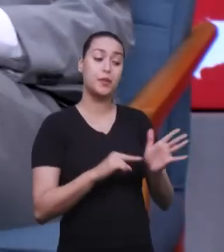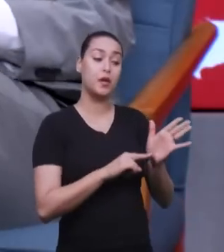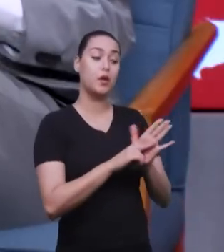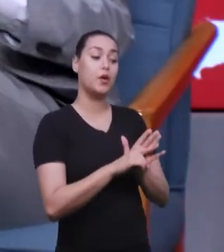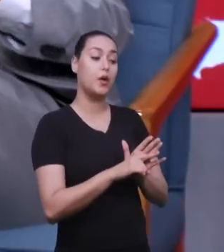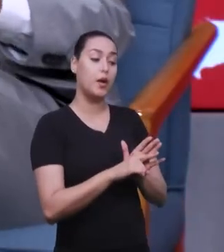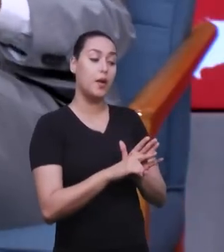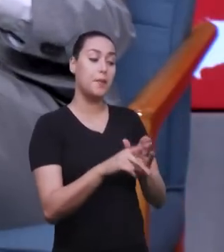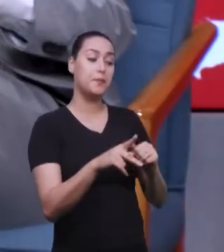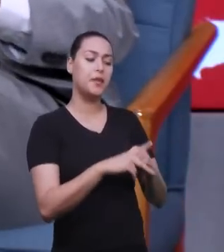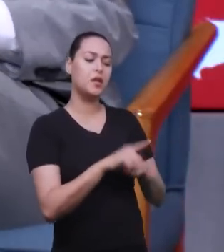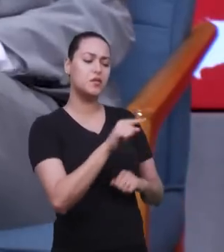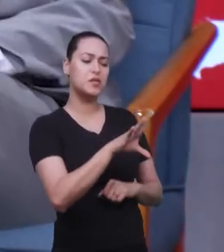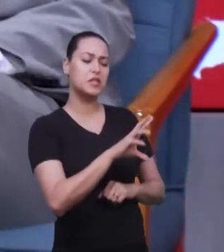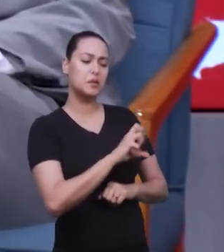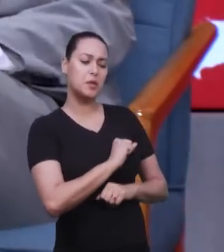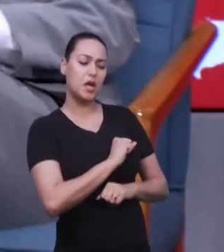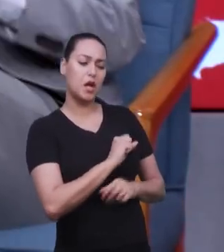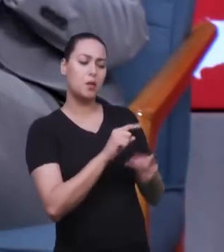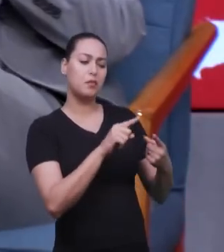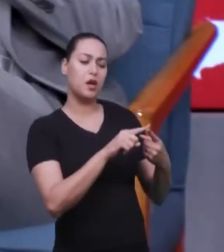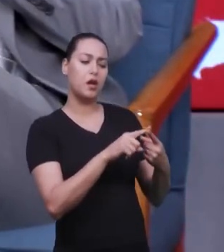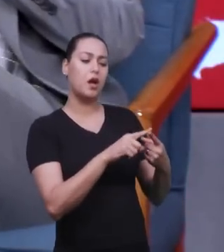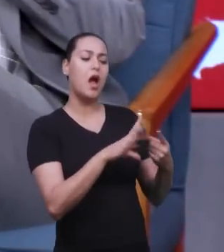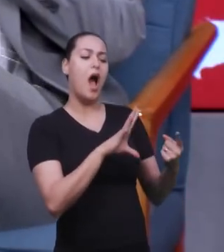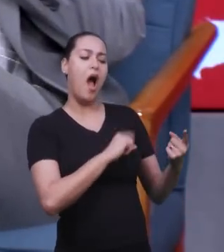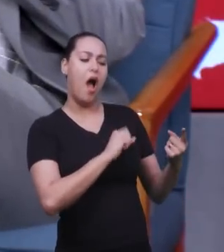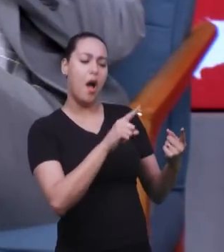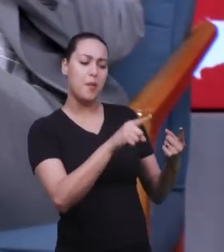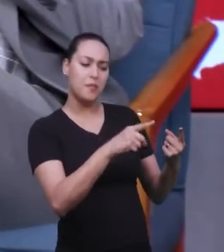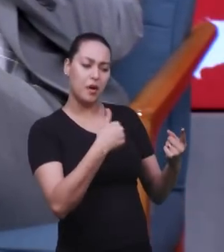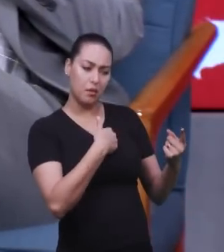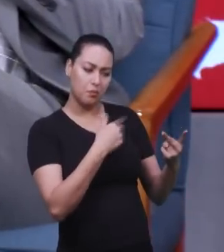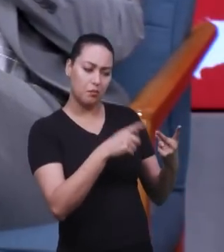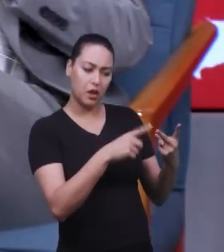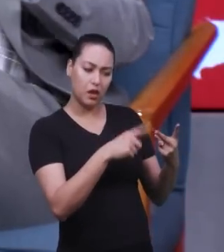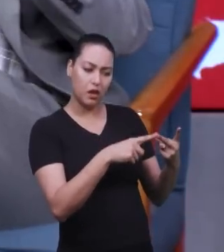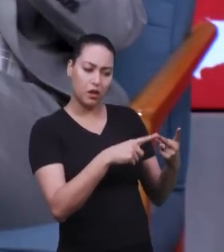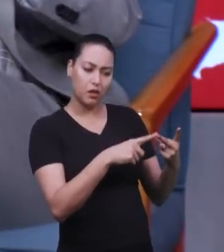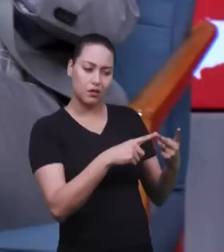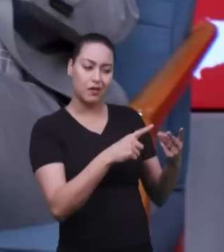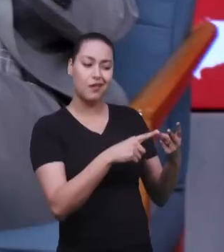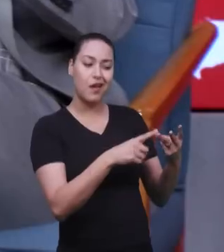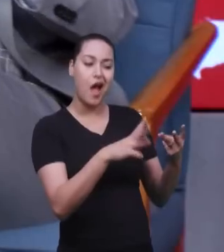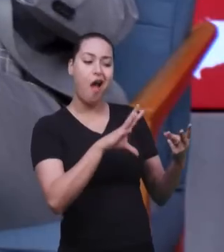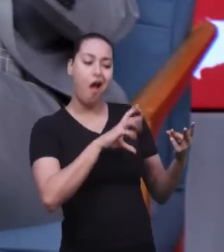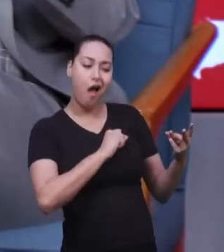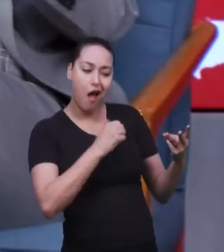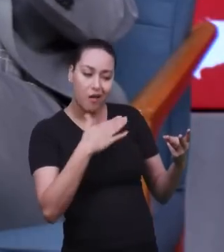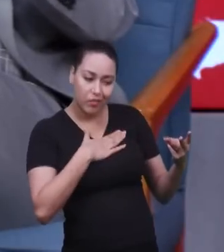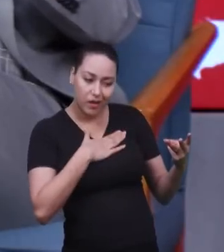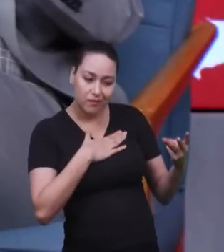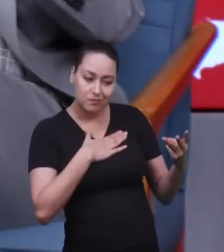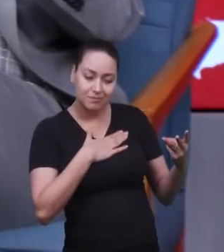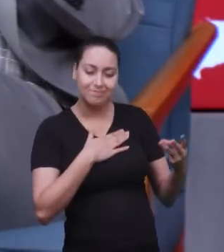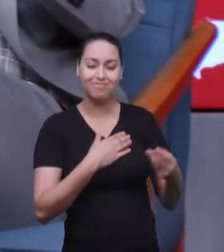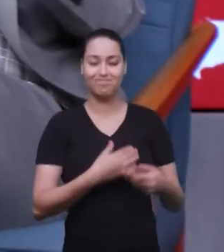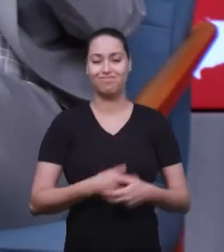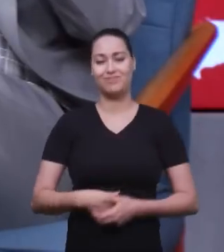me amas, da mesma coisa. E todas as vezes, preste bem atenção